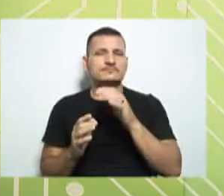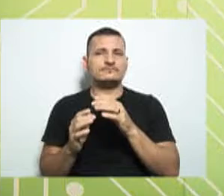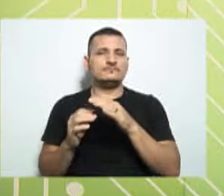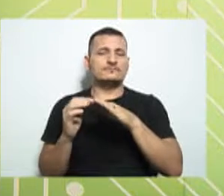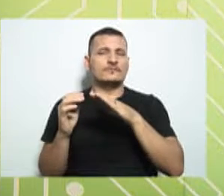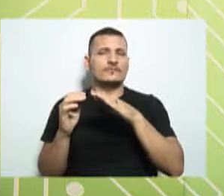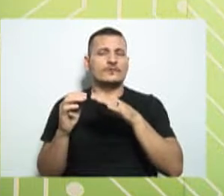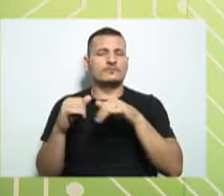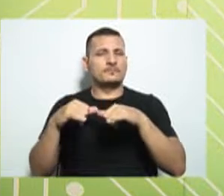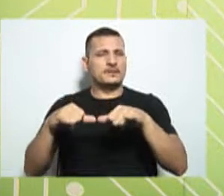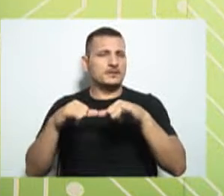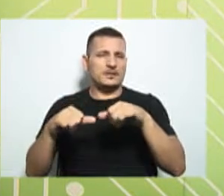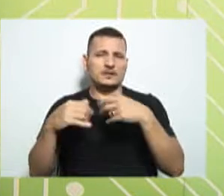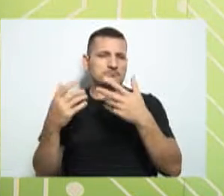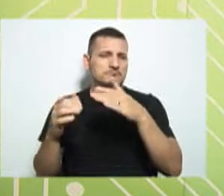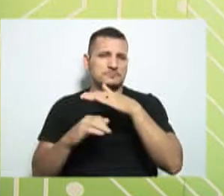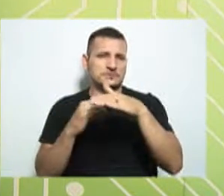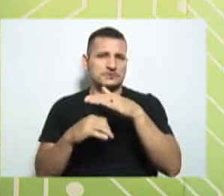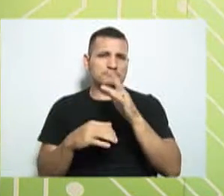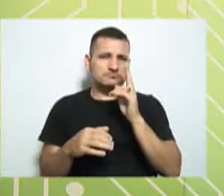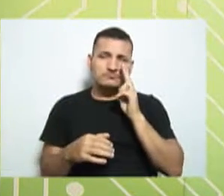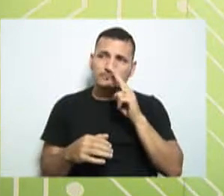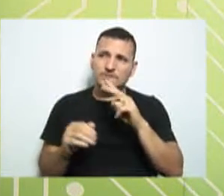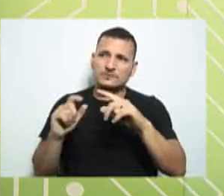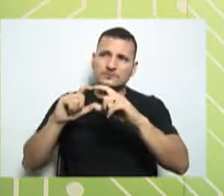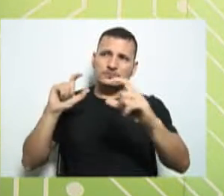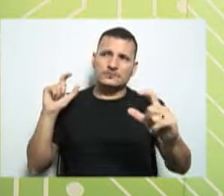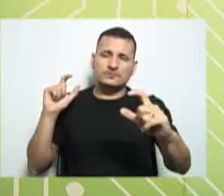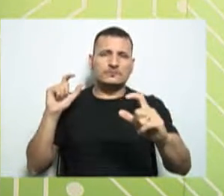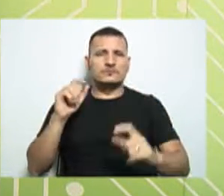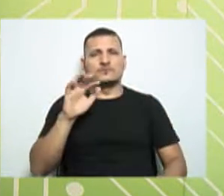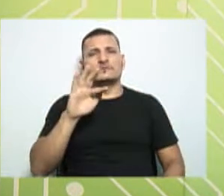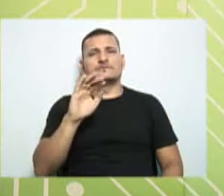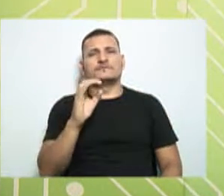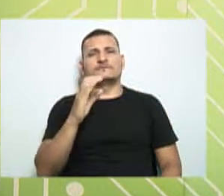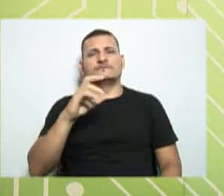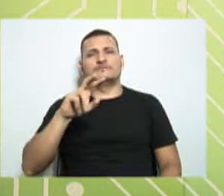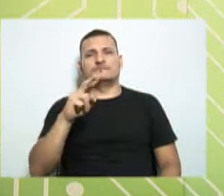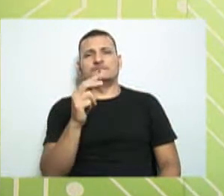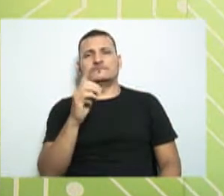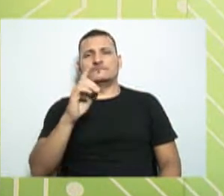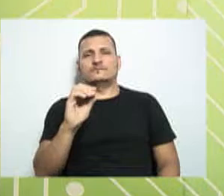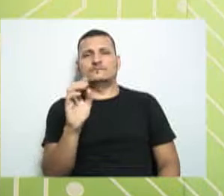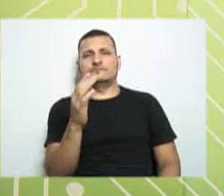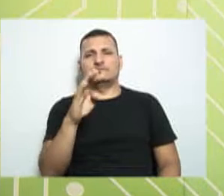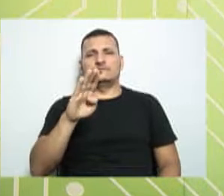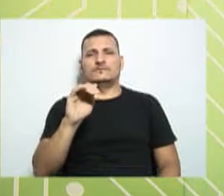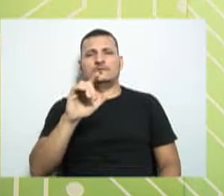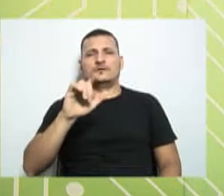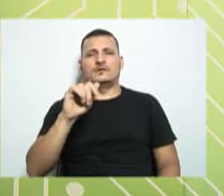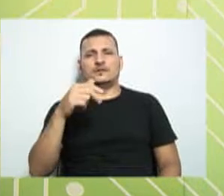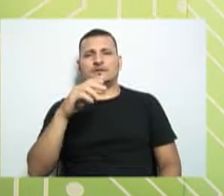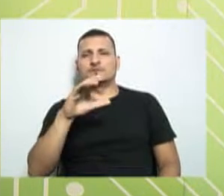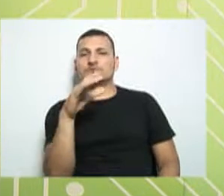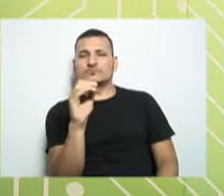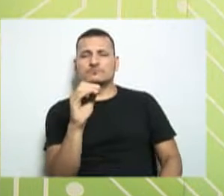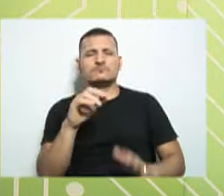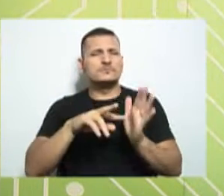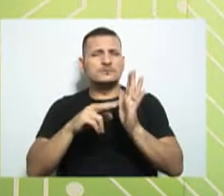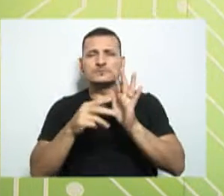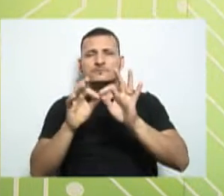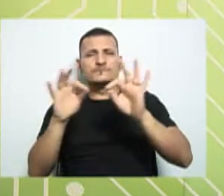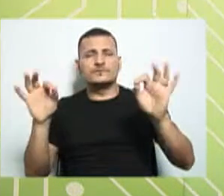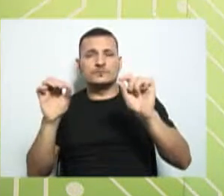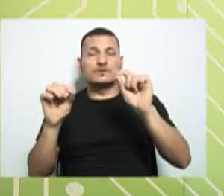e vocês veem assim uma faixa escrita, fechado para balanço. É quando aquele comércio vai fazer